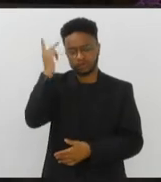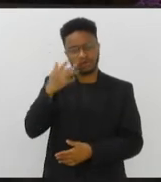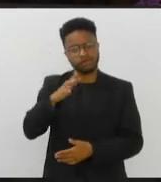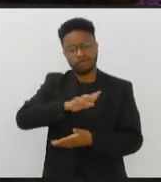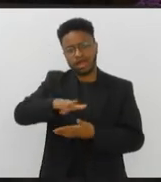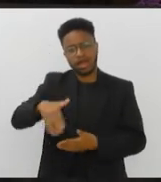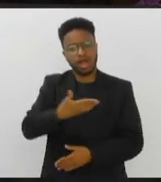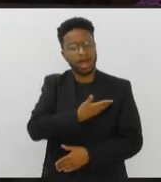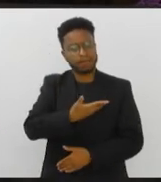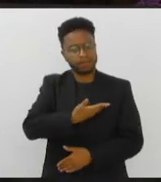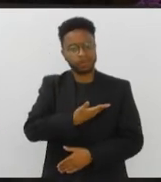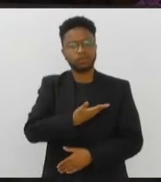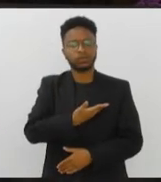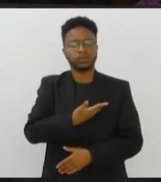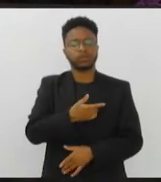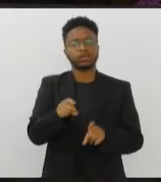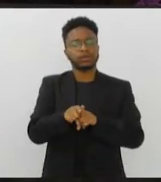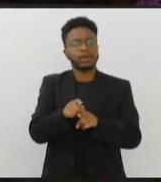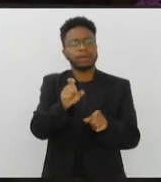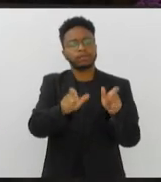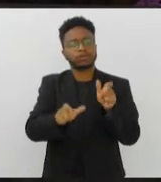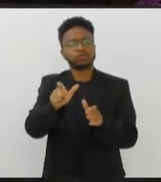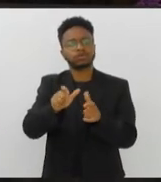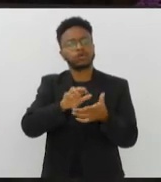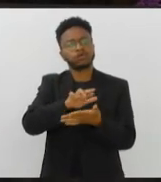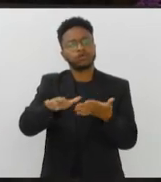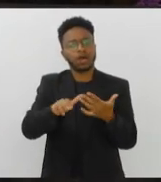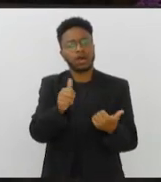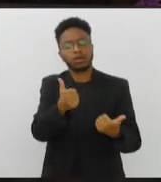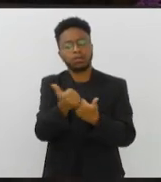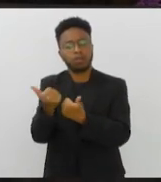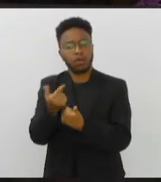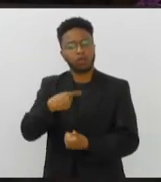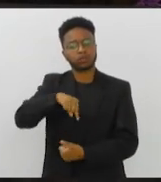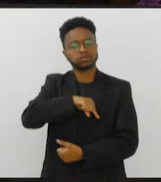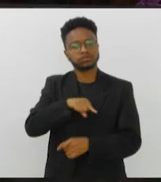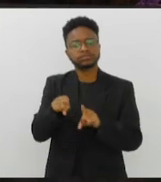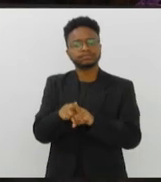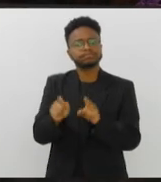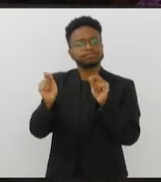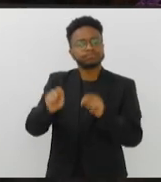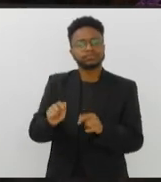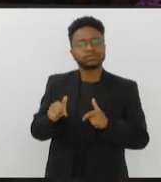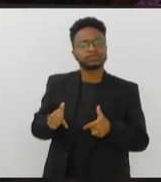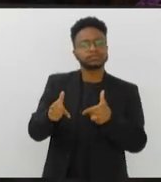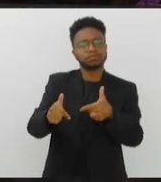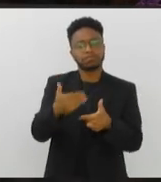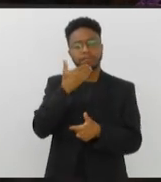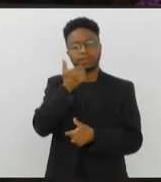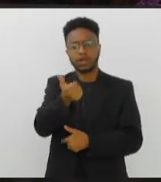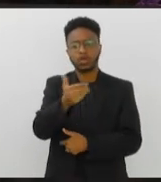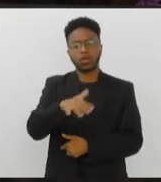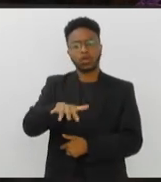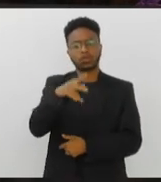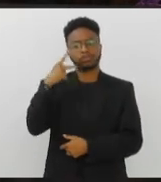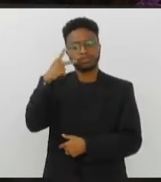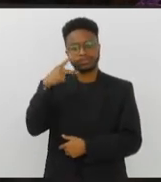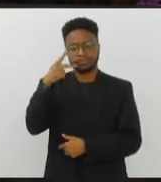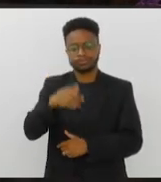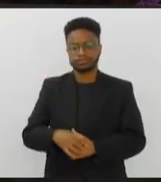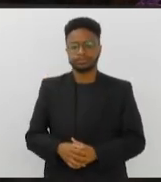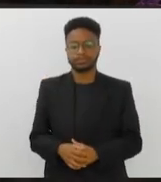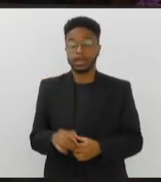amigos, de pessoas que somam com a gente para que a gente possa fazer o melhor da política. Gente,